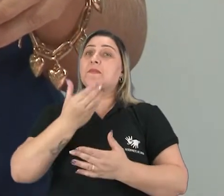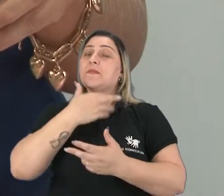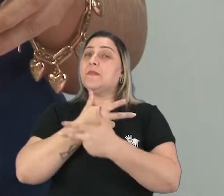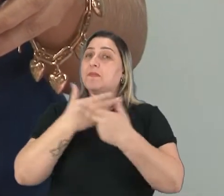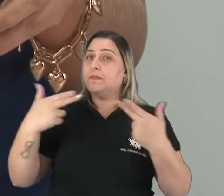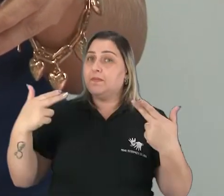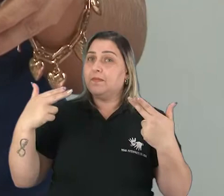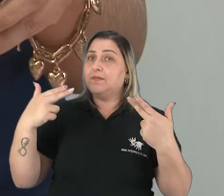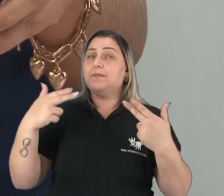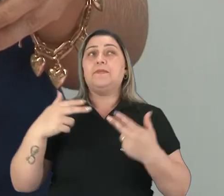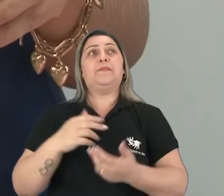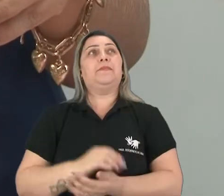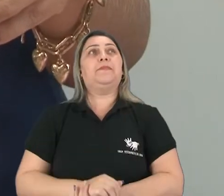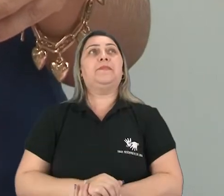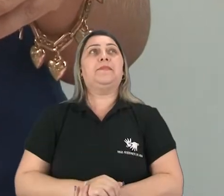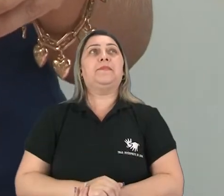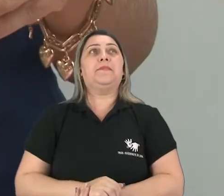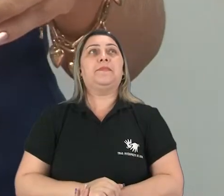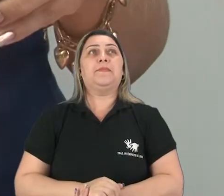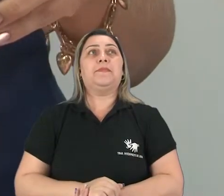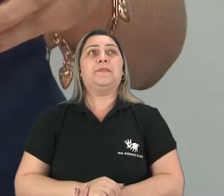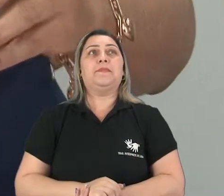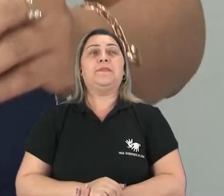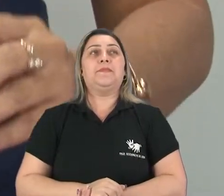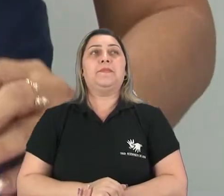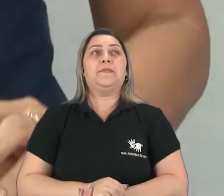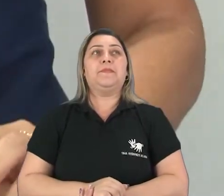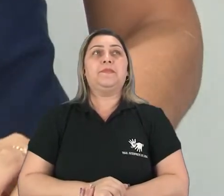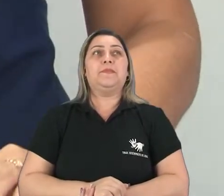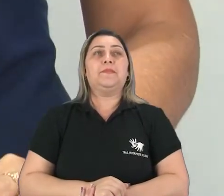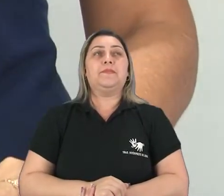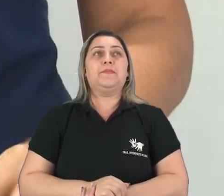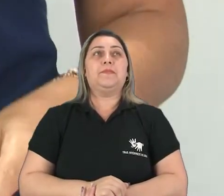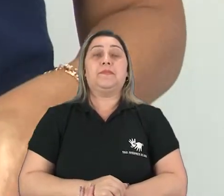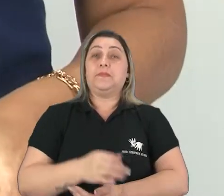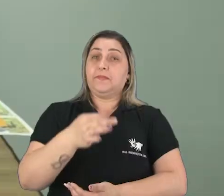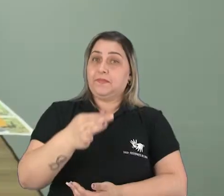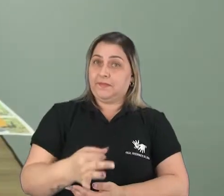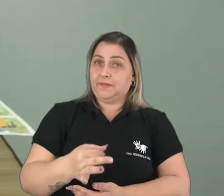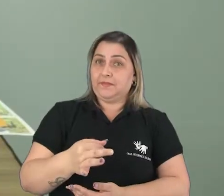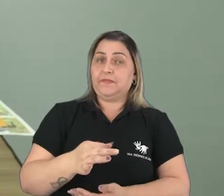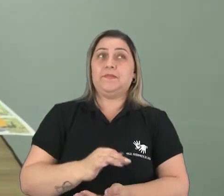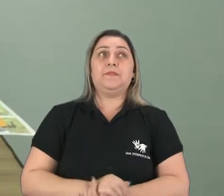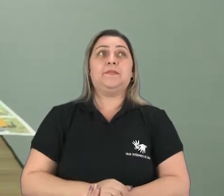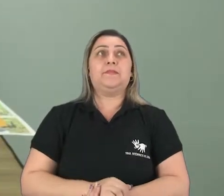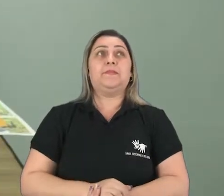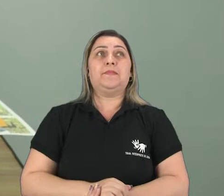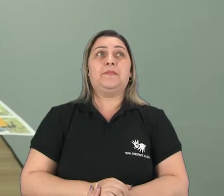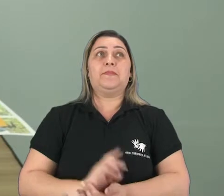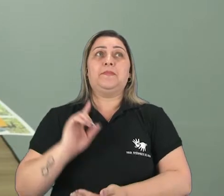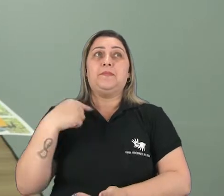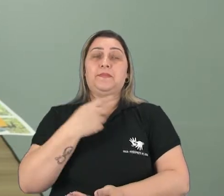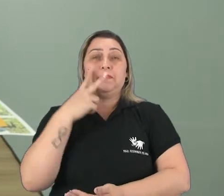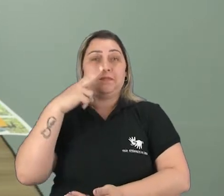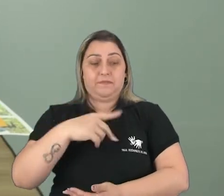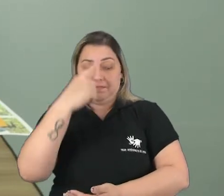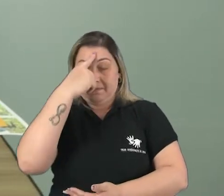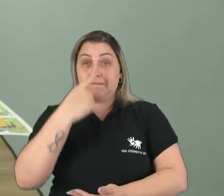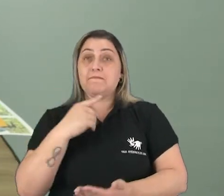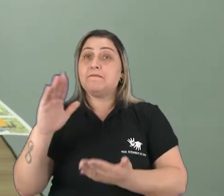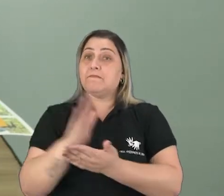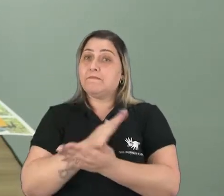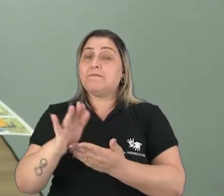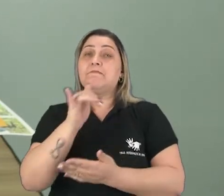ainda com suas folhas, com suas flores, certo? Então nós vimos a imagem de